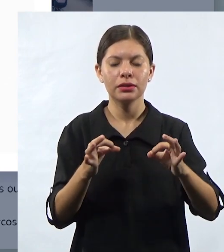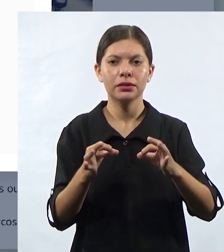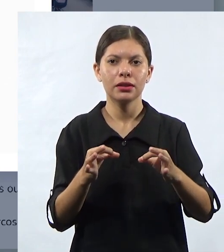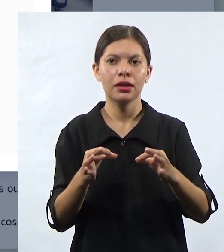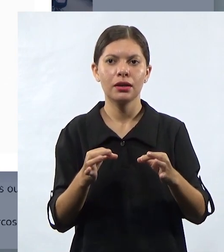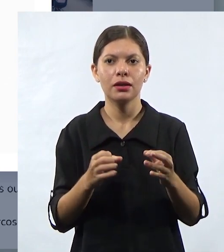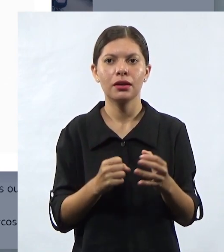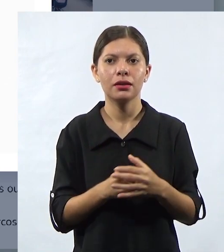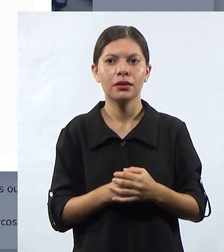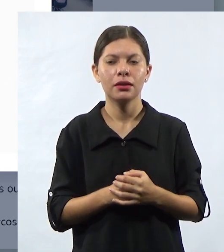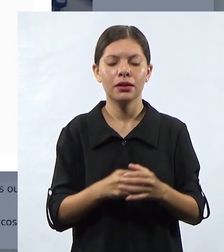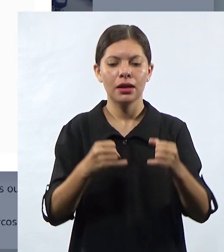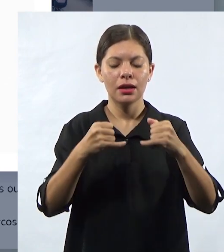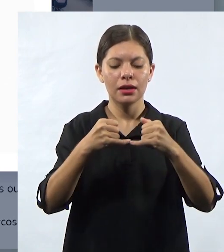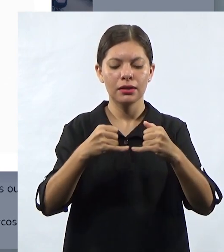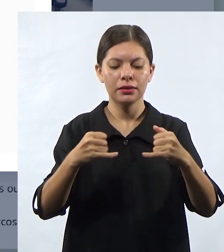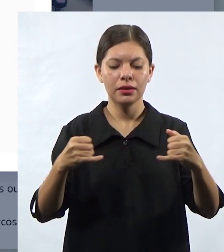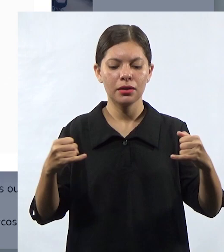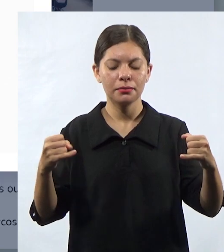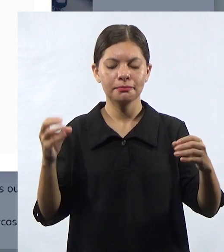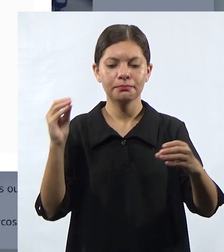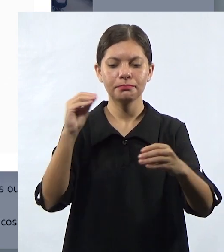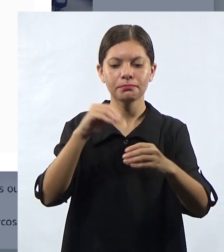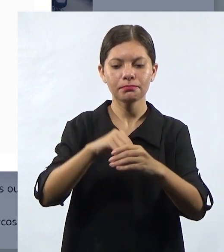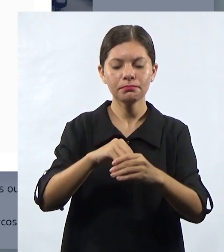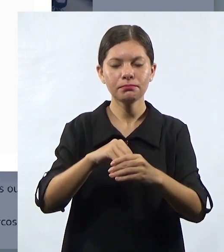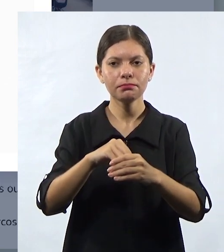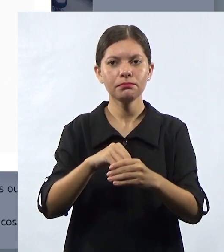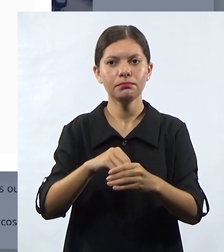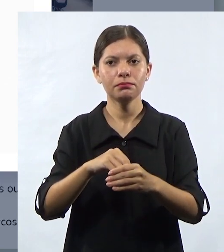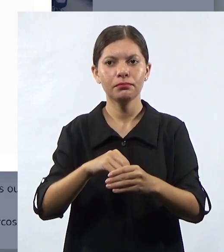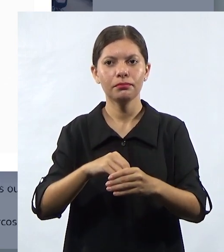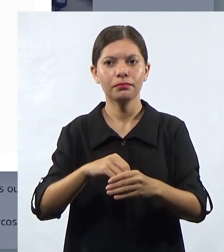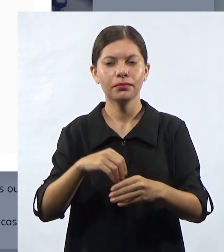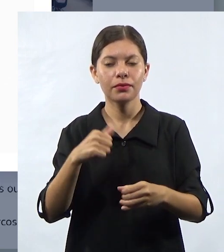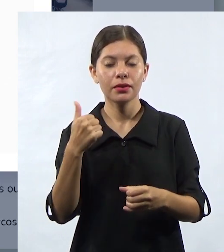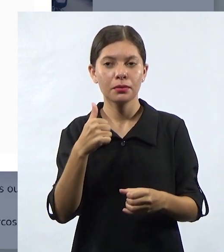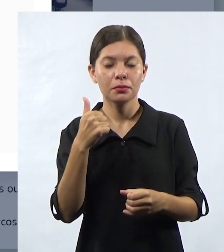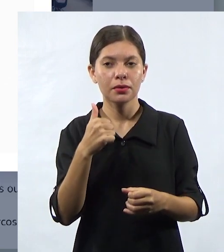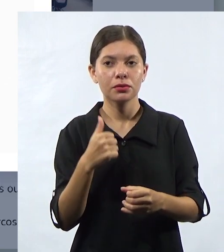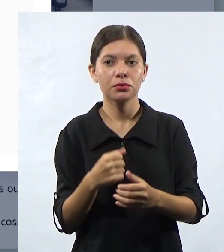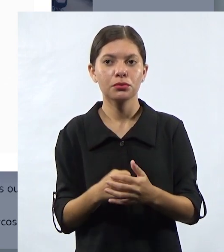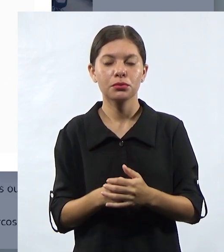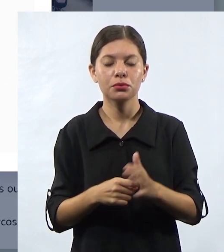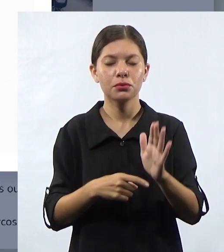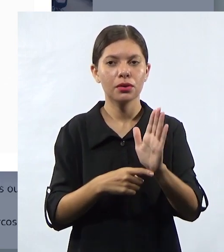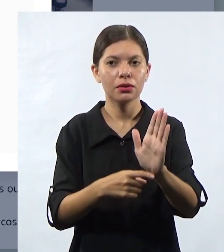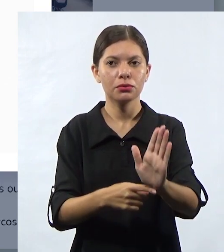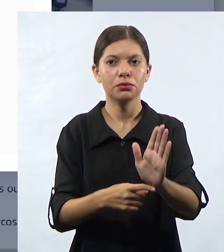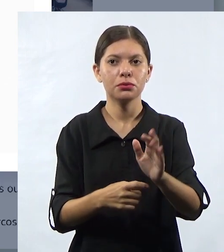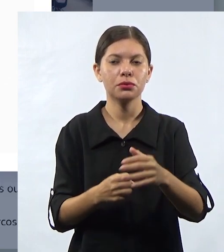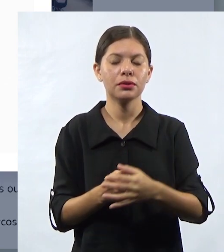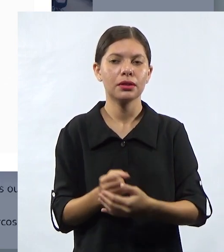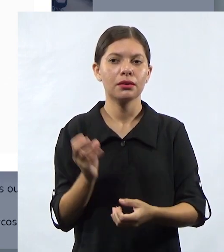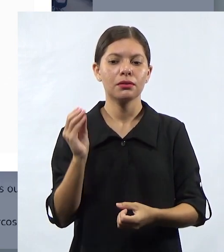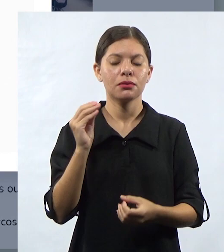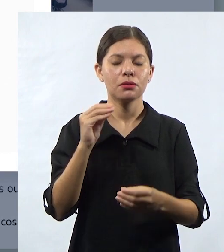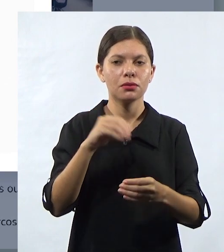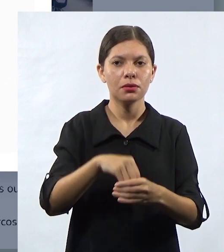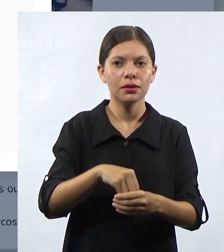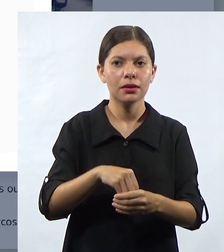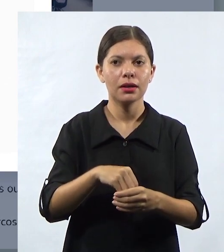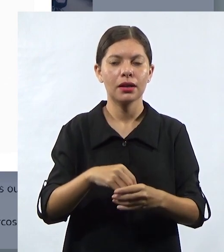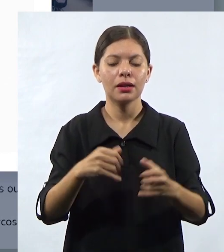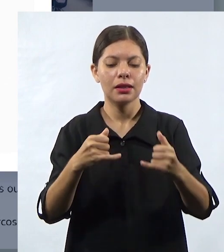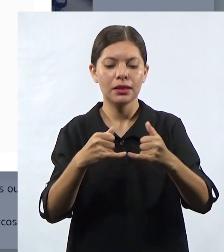tema central e eu posso ir acrescentando. Então, vou acrescentar mais um recurso aqui, né? Vou